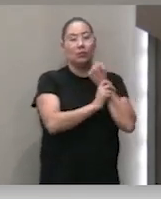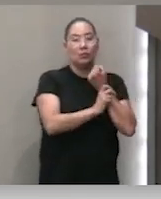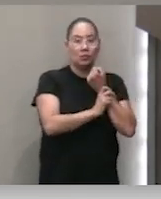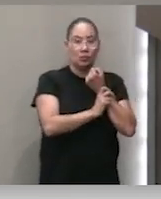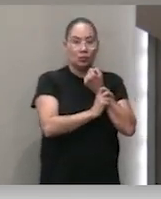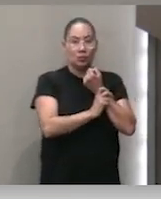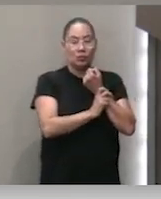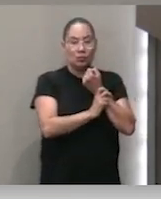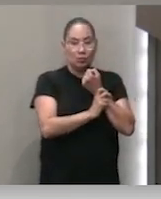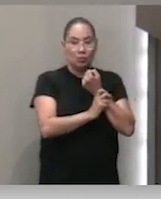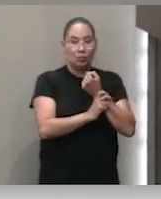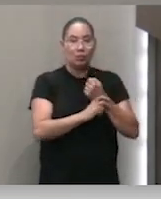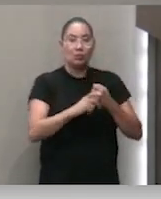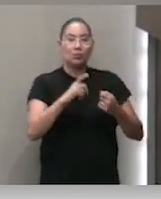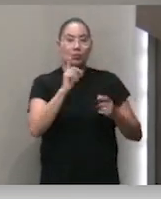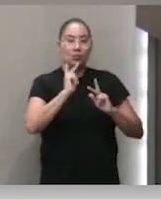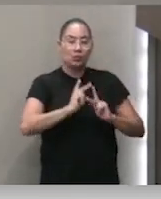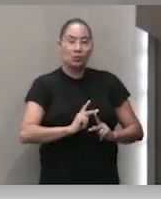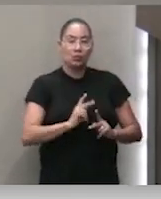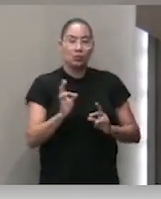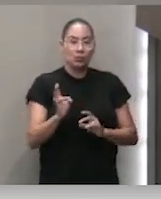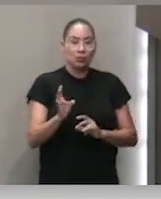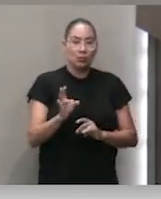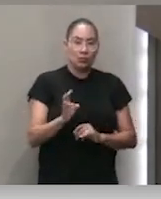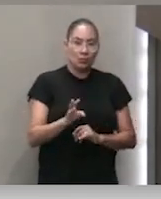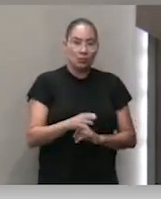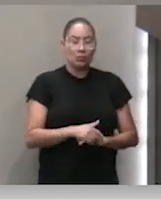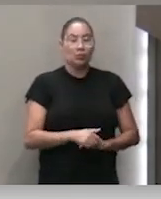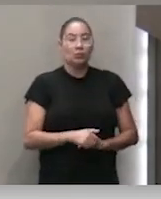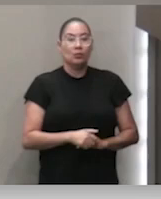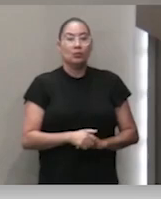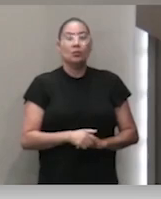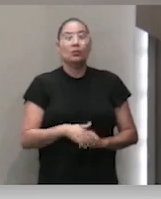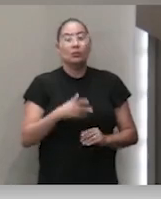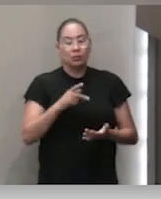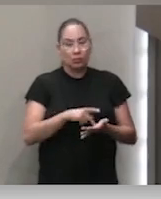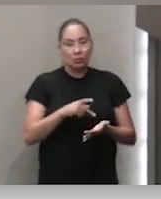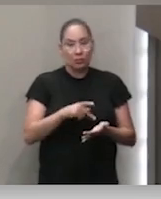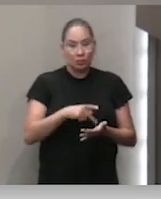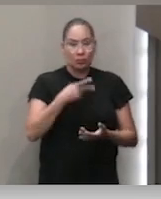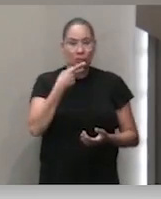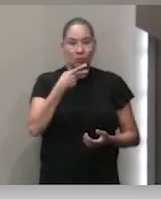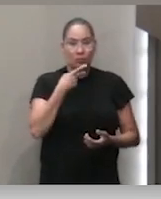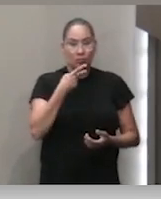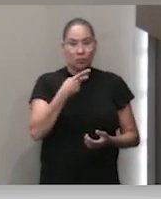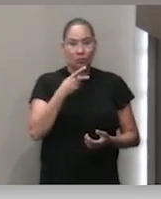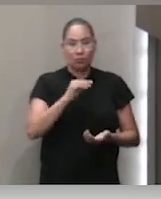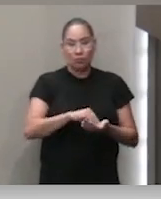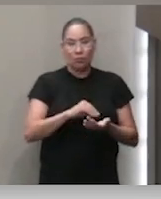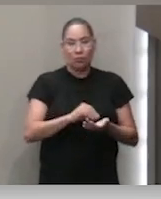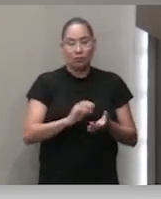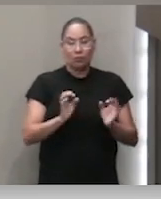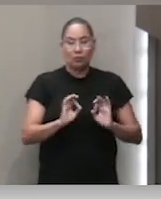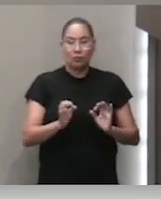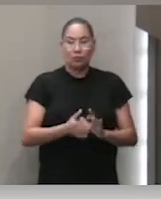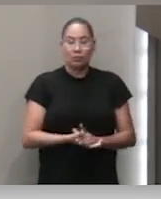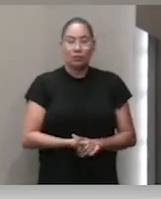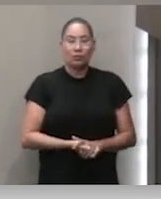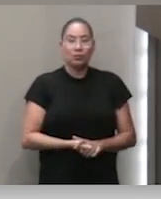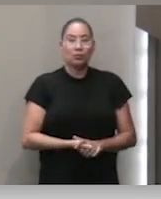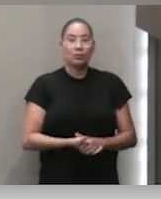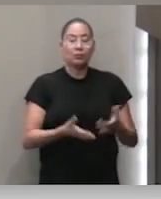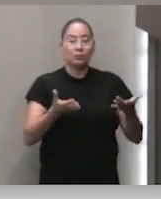daquele bando de maconheiro safado que me pede isso. E senhores, sinceramente, não me falta mais nada. Com a palavra, Diego. Eu